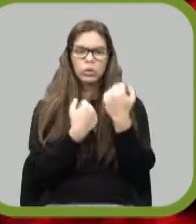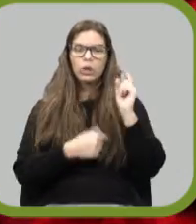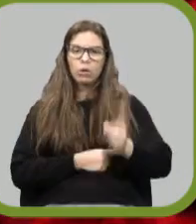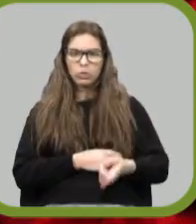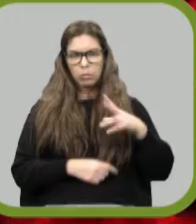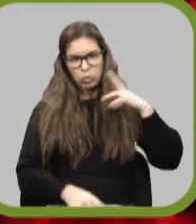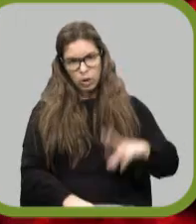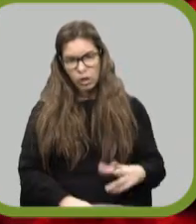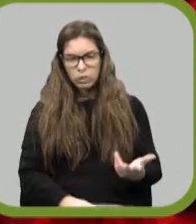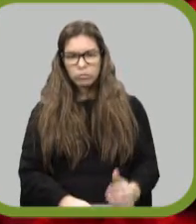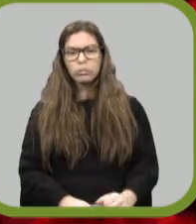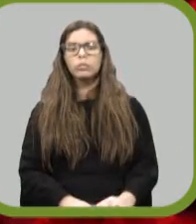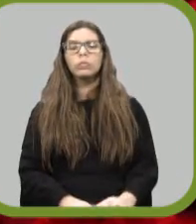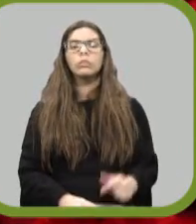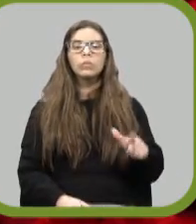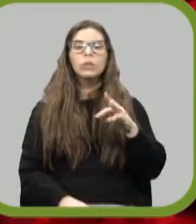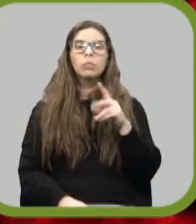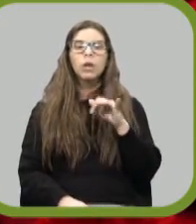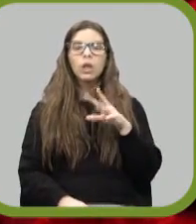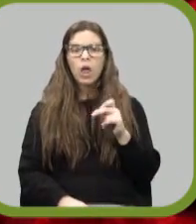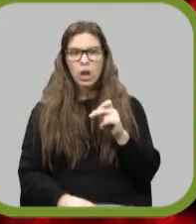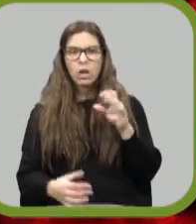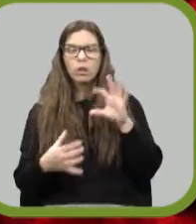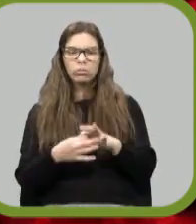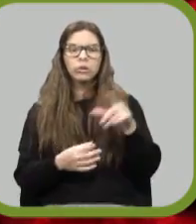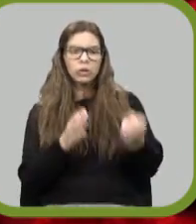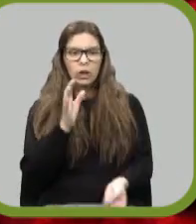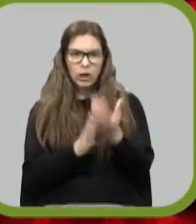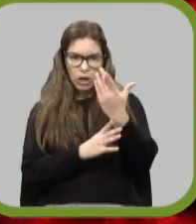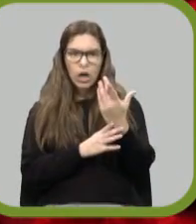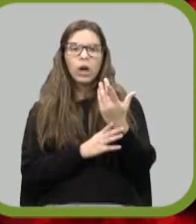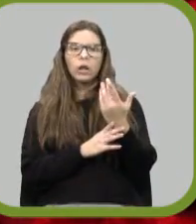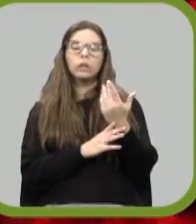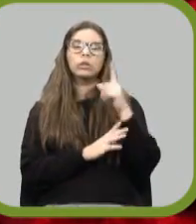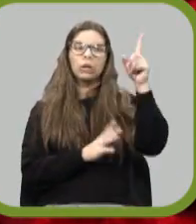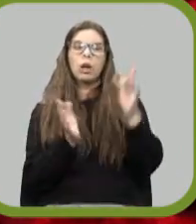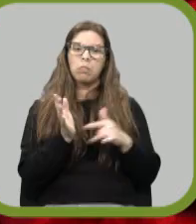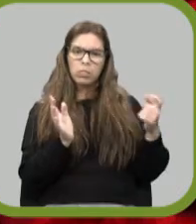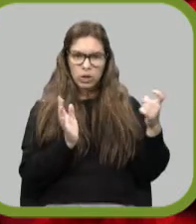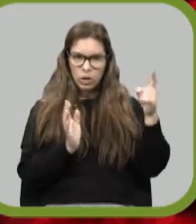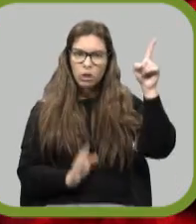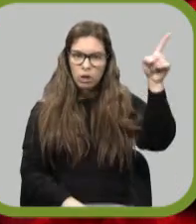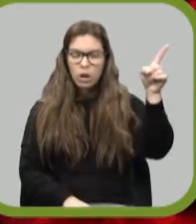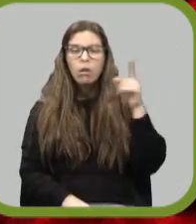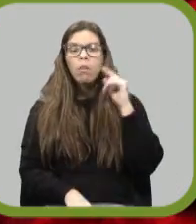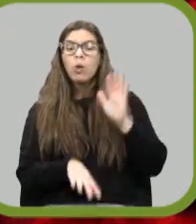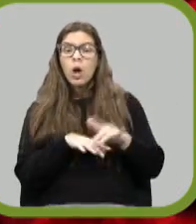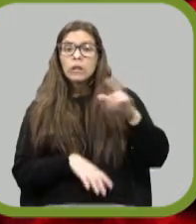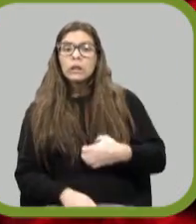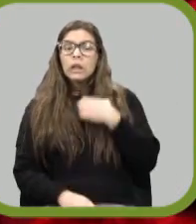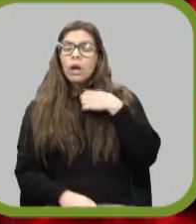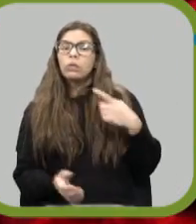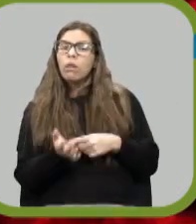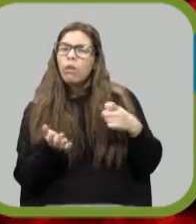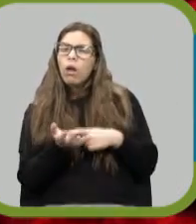achas que esta questão da Mariana Santos ter criado principalmente as Chicas Poderosas na América Latina foi porque, de certa maneira, ela